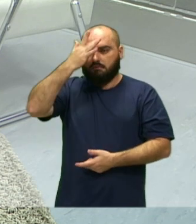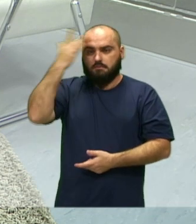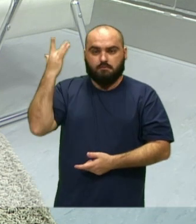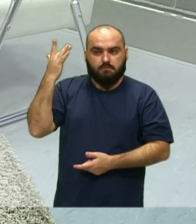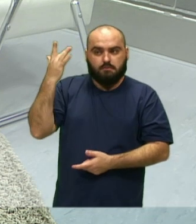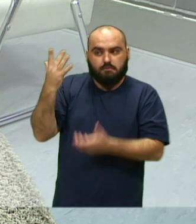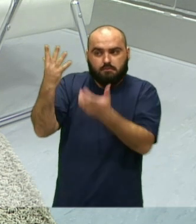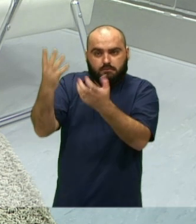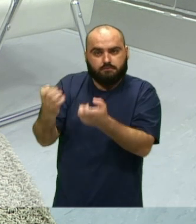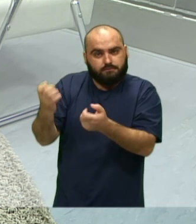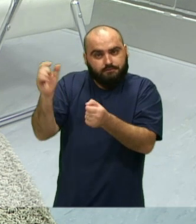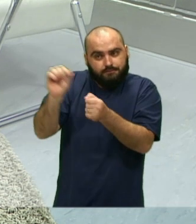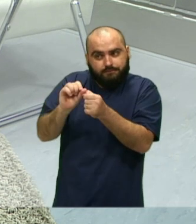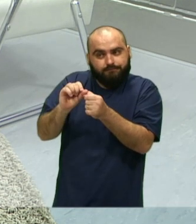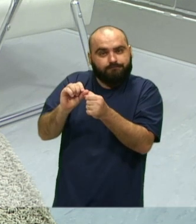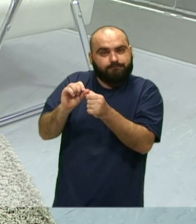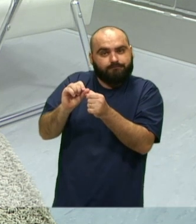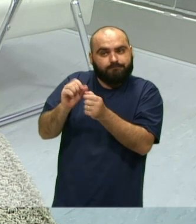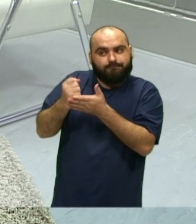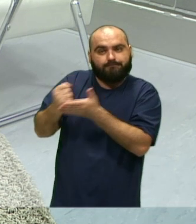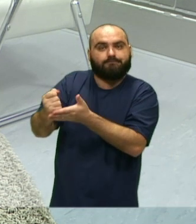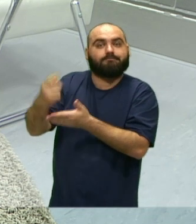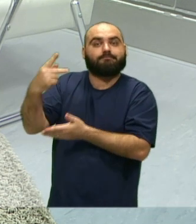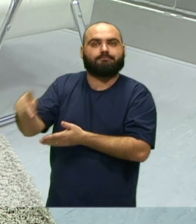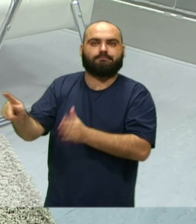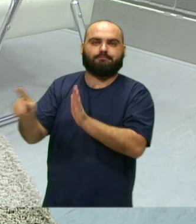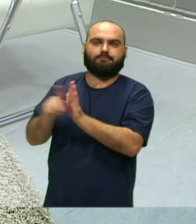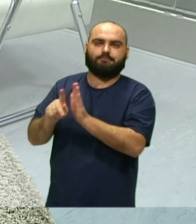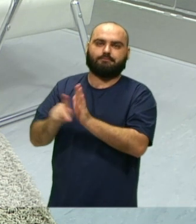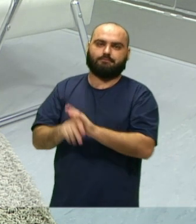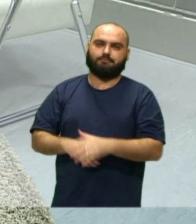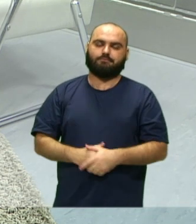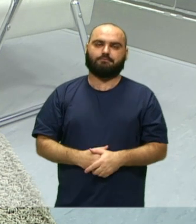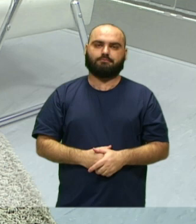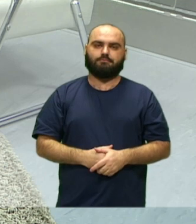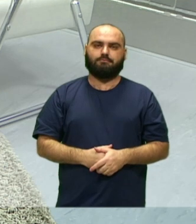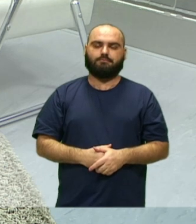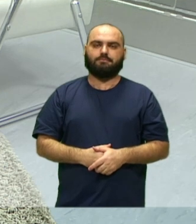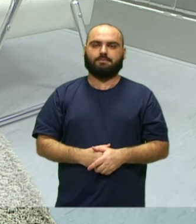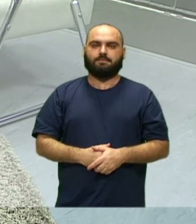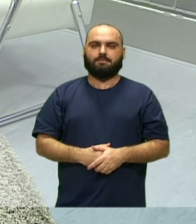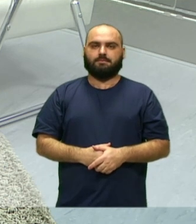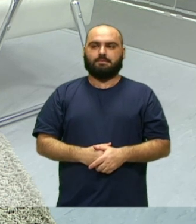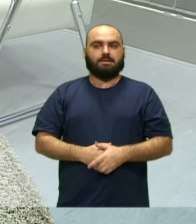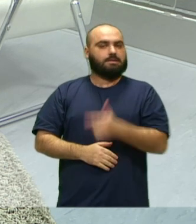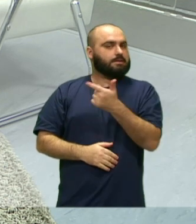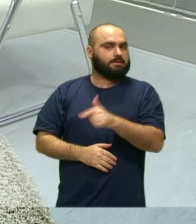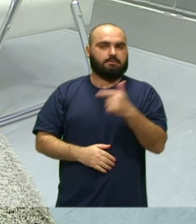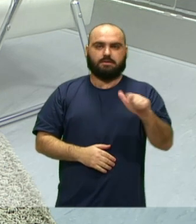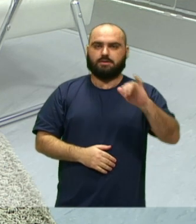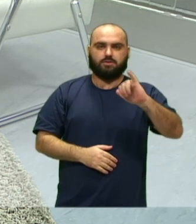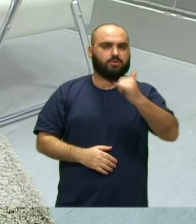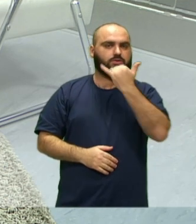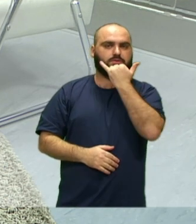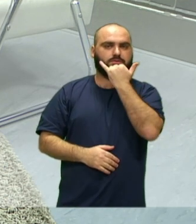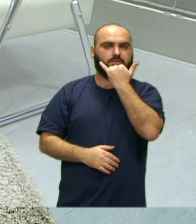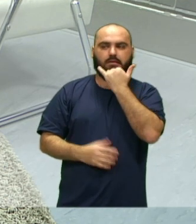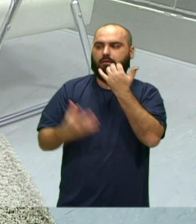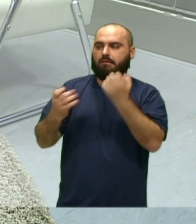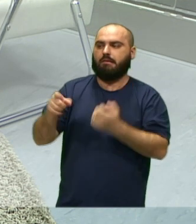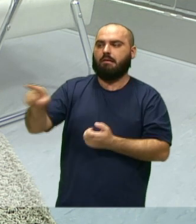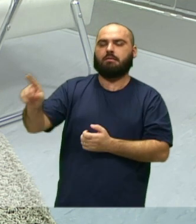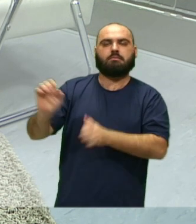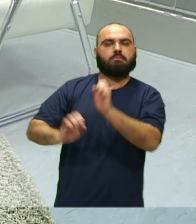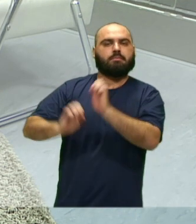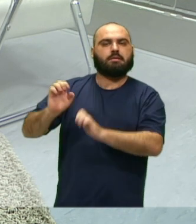favor delas, porque não tem outra justificativa plausível, não existe para querer essa empresa aqui na nossa